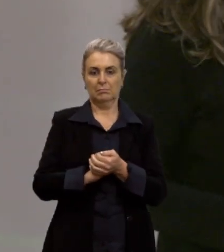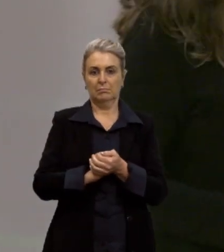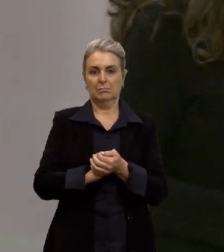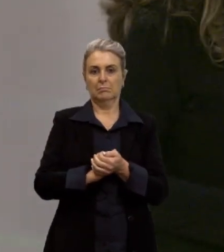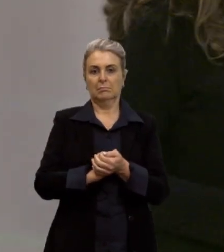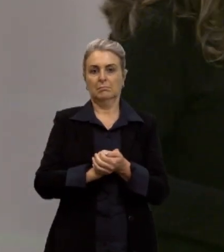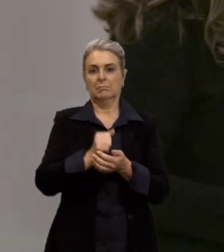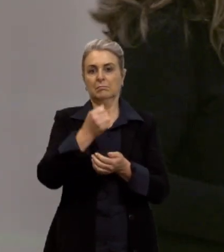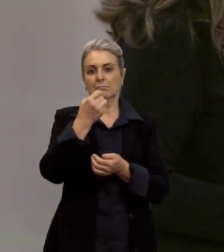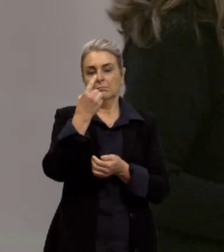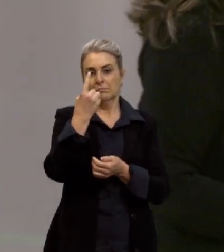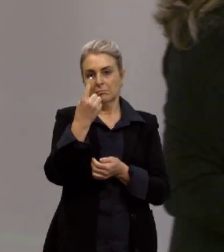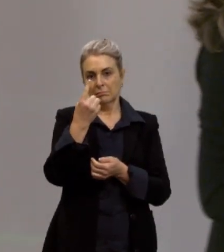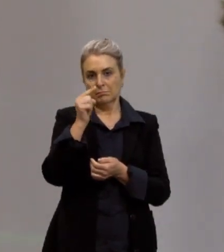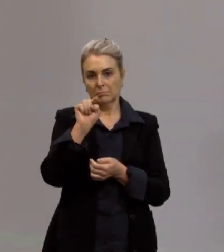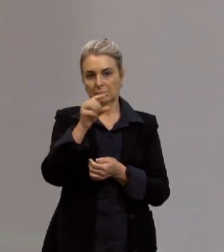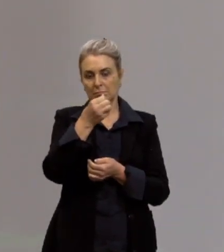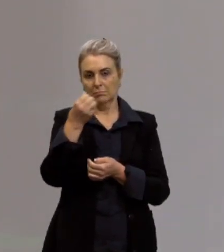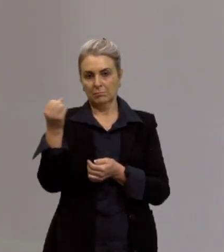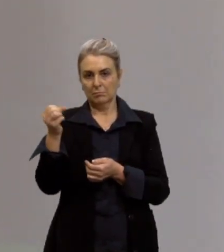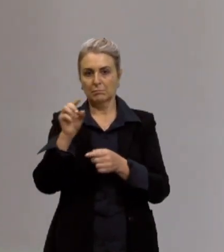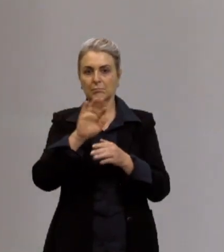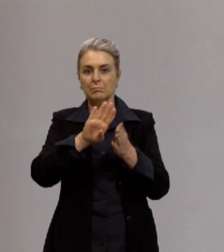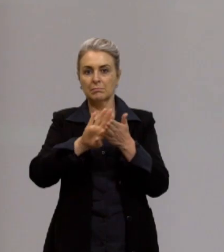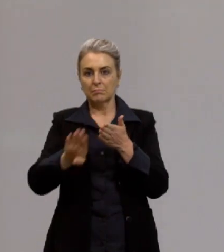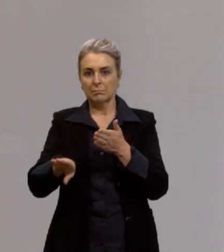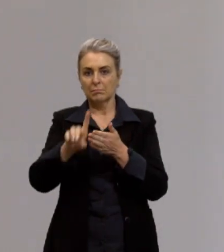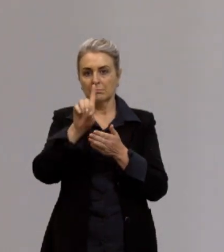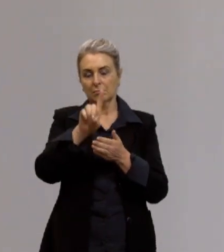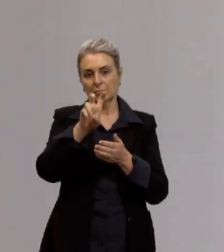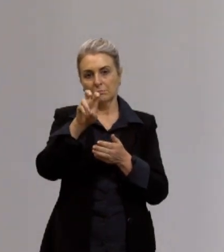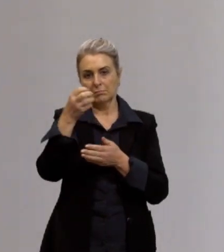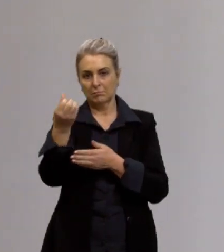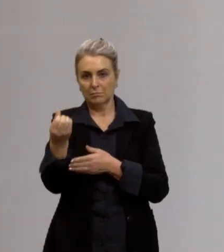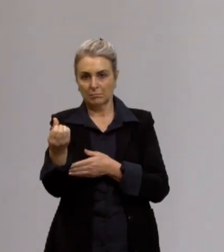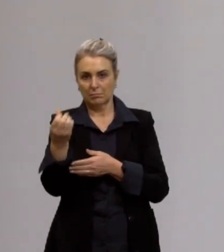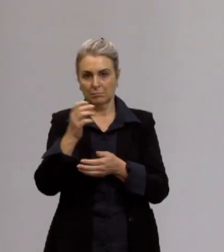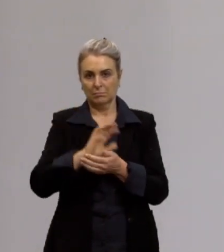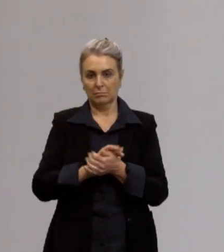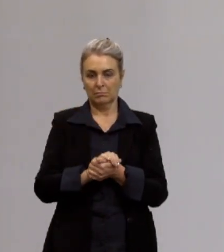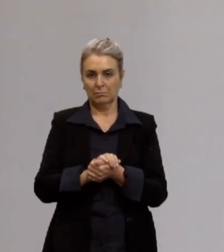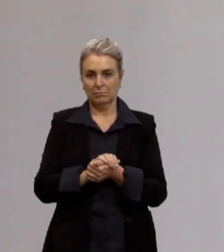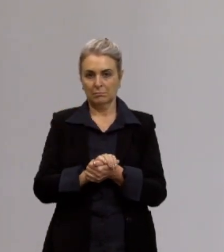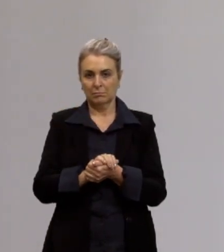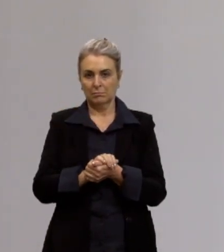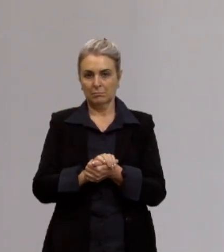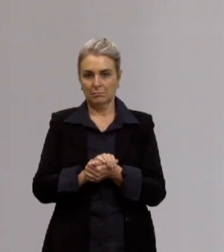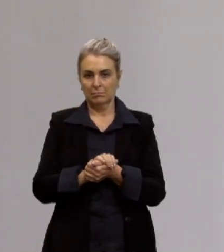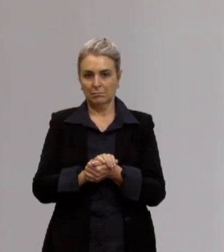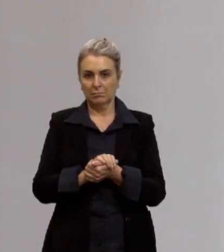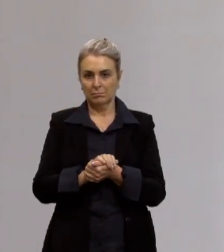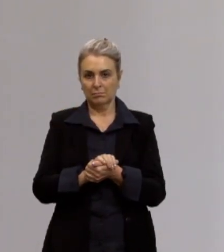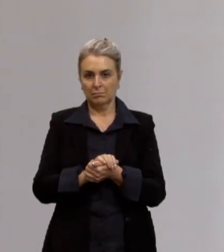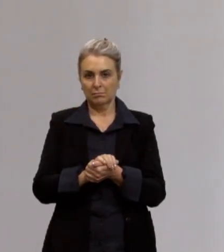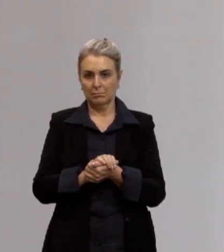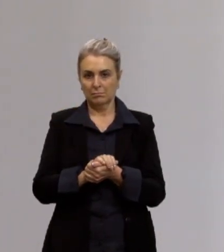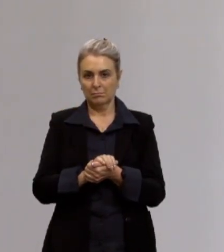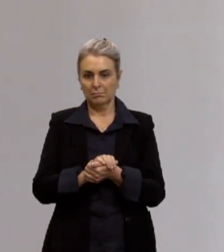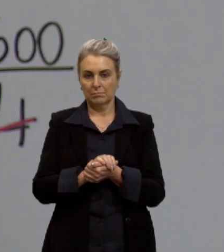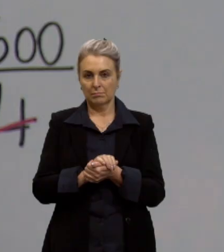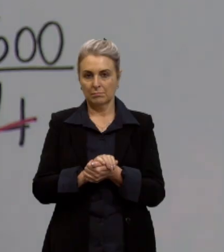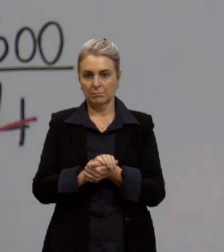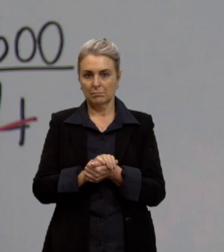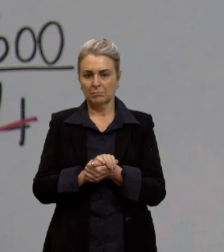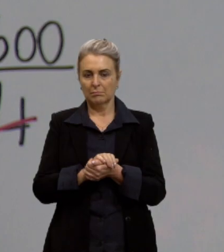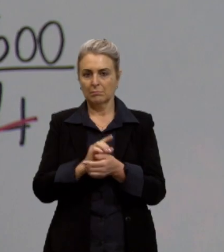tiramos 156. Vamos fazer aqui. Dos 1.600, retiramos 156. Por